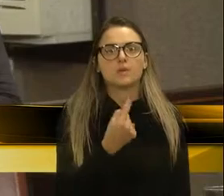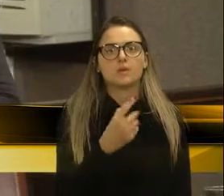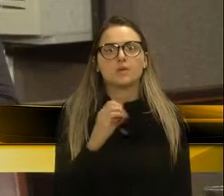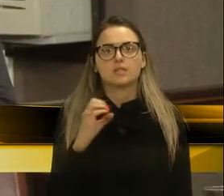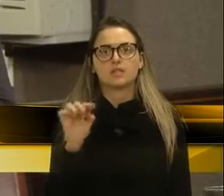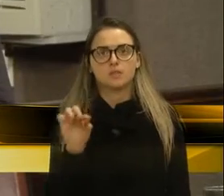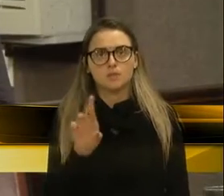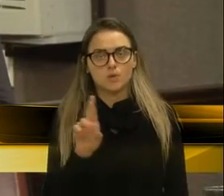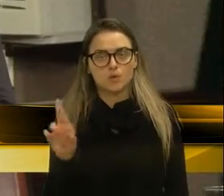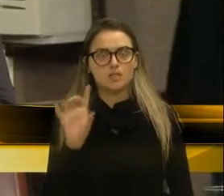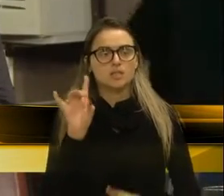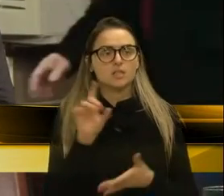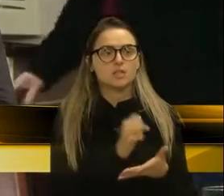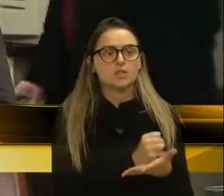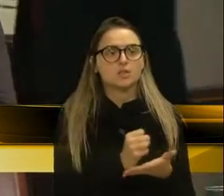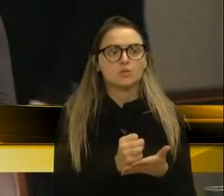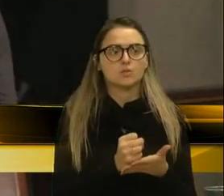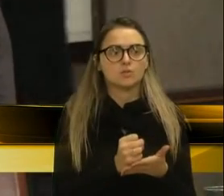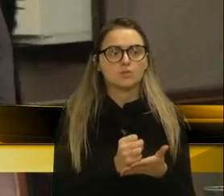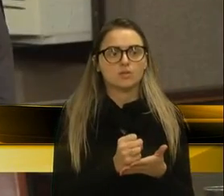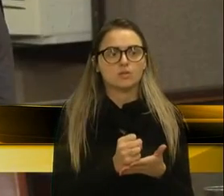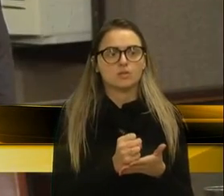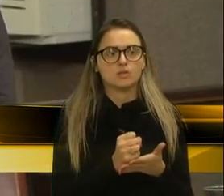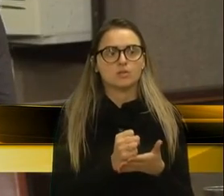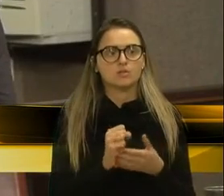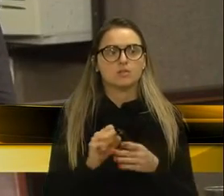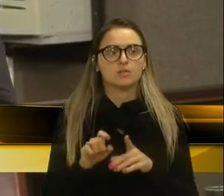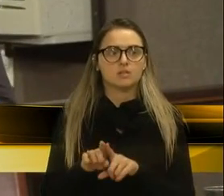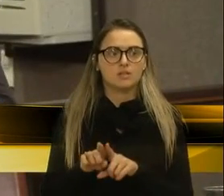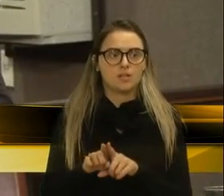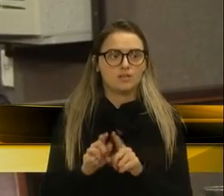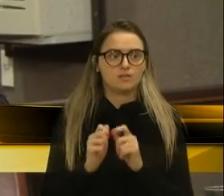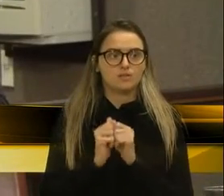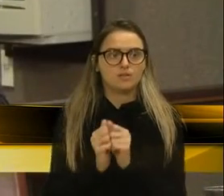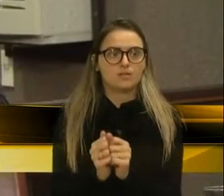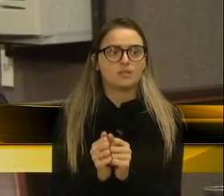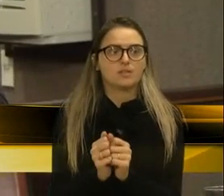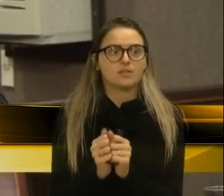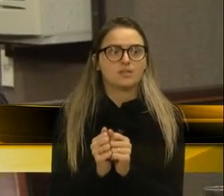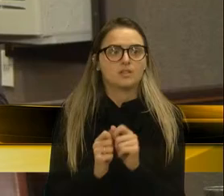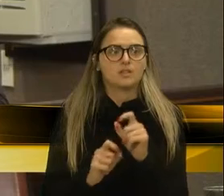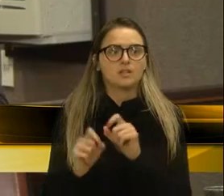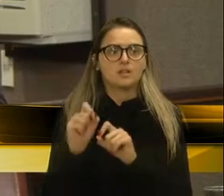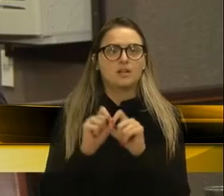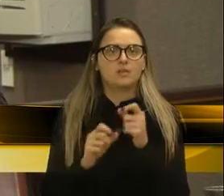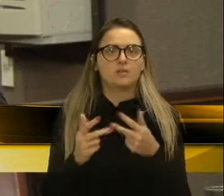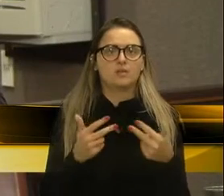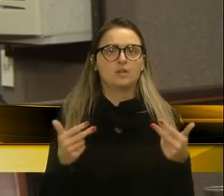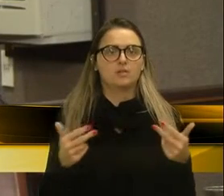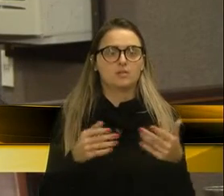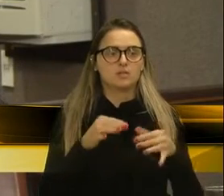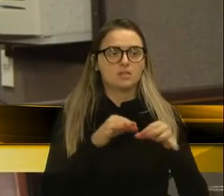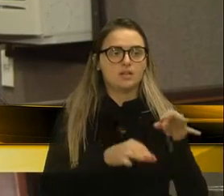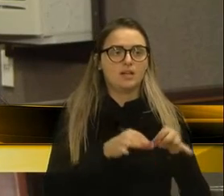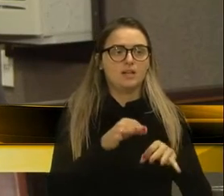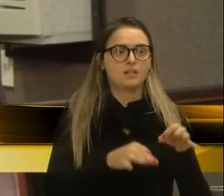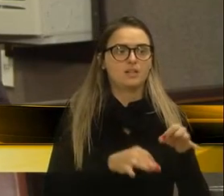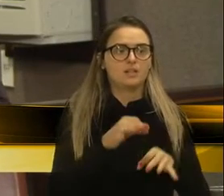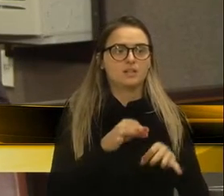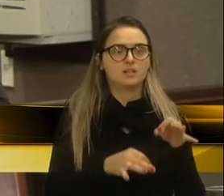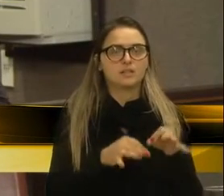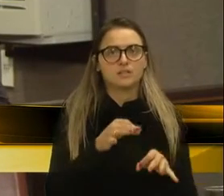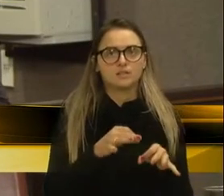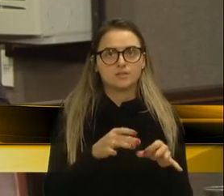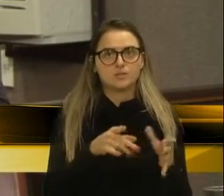R$1.100.000 só nesse contrato aditivo, porque iria responder juridicamente no Ministério Público Federal, não cumprir